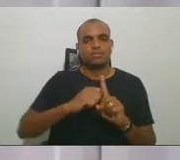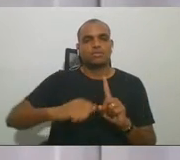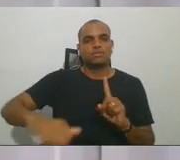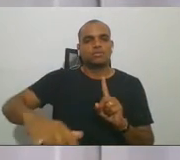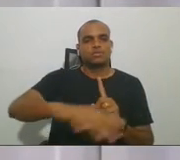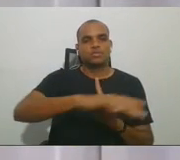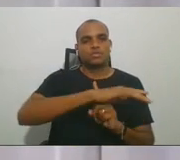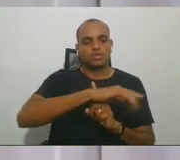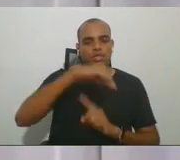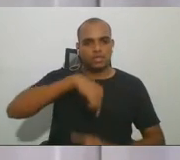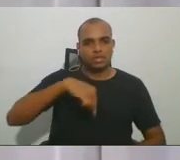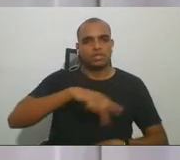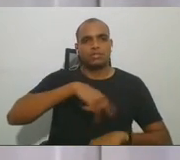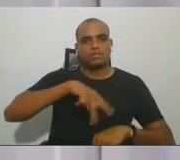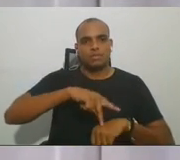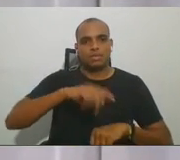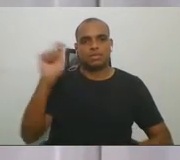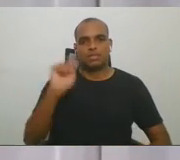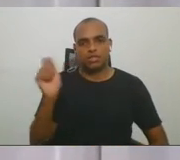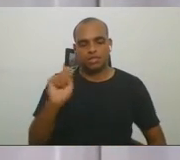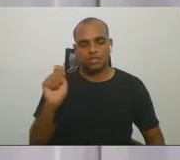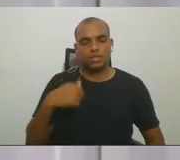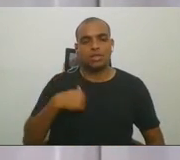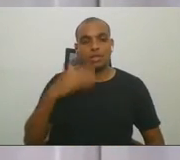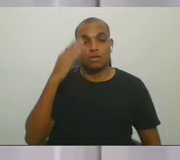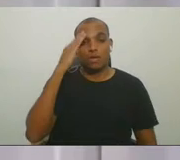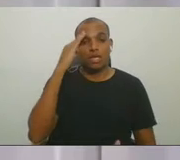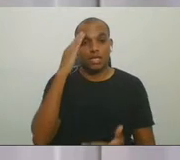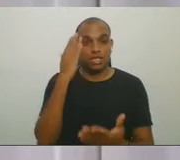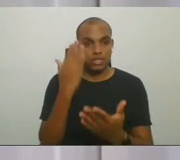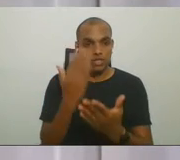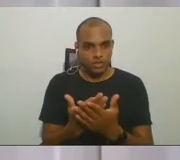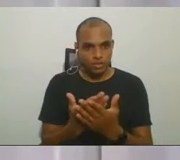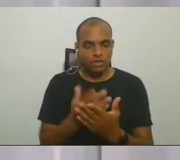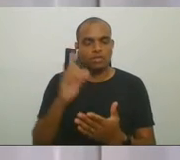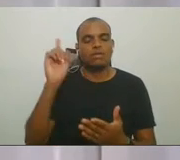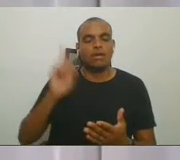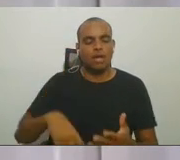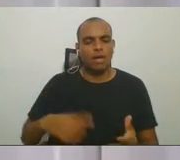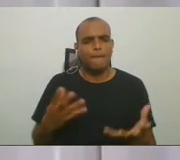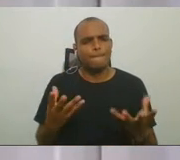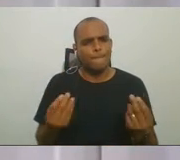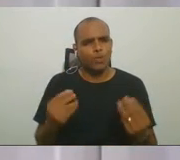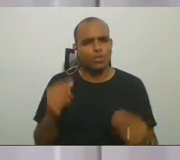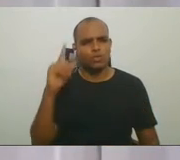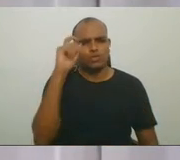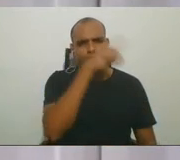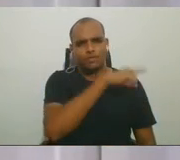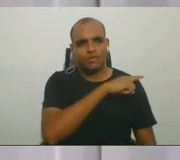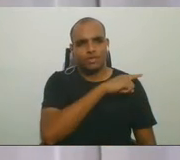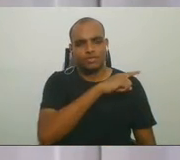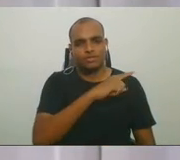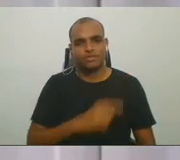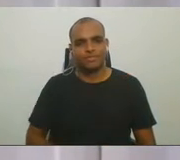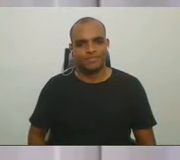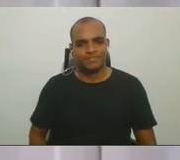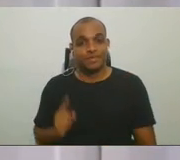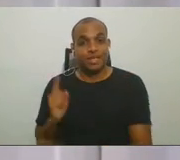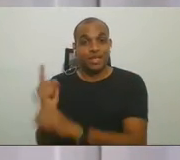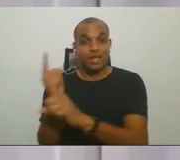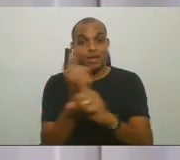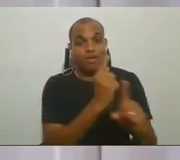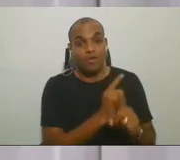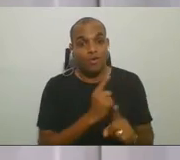momento. E acredito que isso é algo muito difícil de encontrar como iniciativa